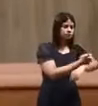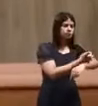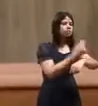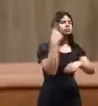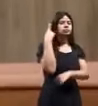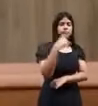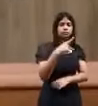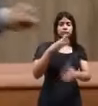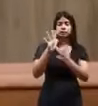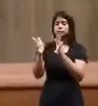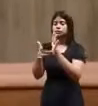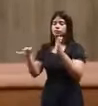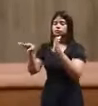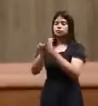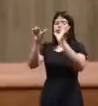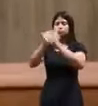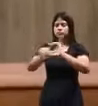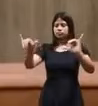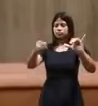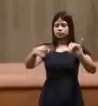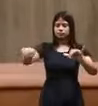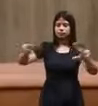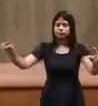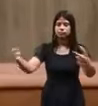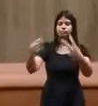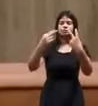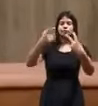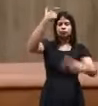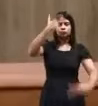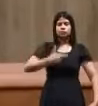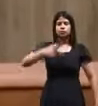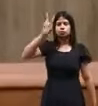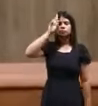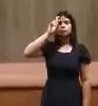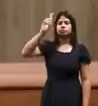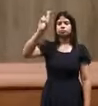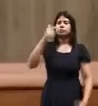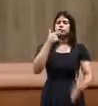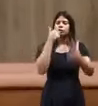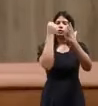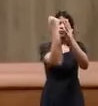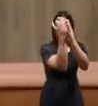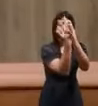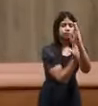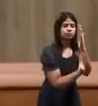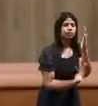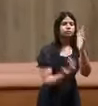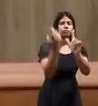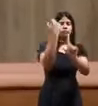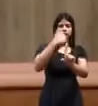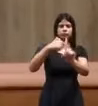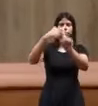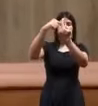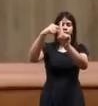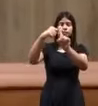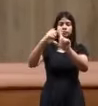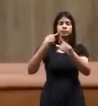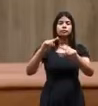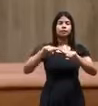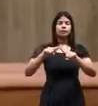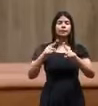dos senhores. E vocês estão redimidos pelo sangue que eu derramei na cruz. Mas